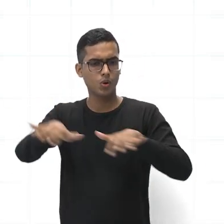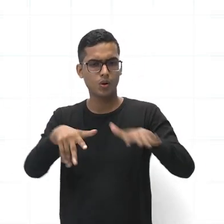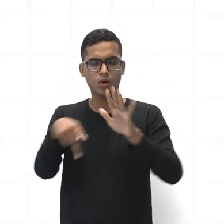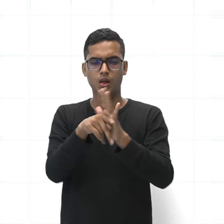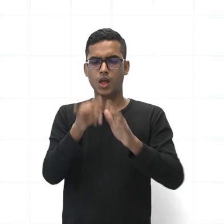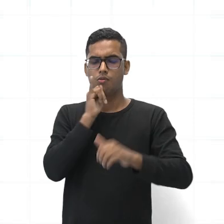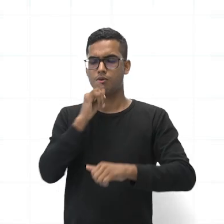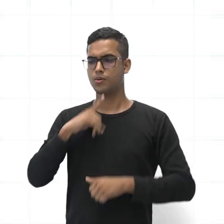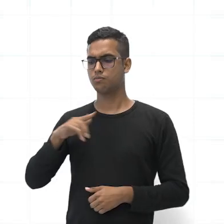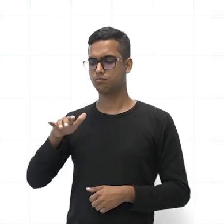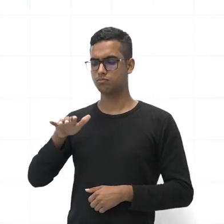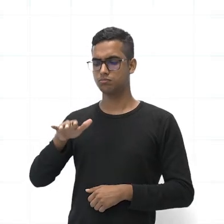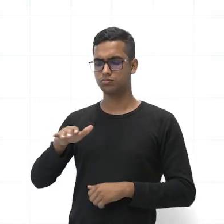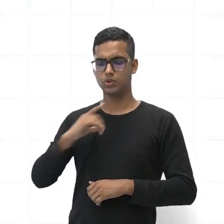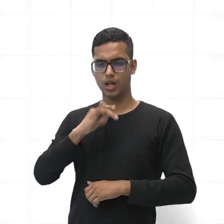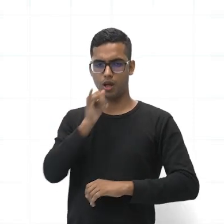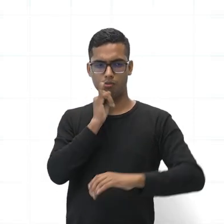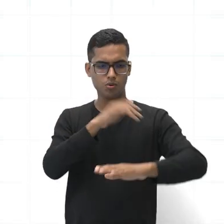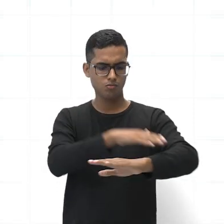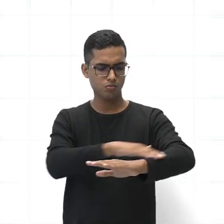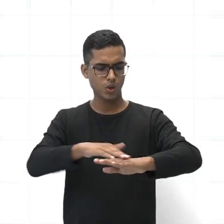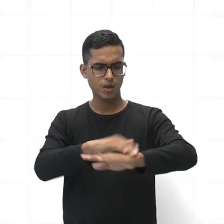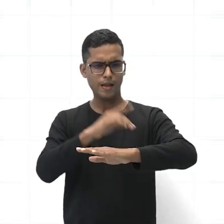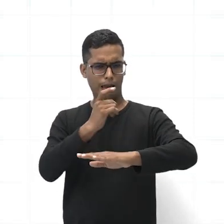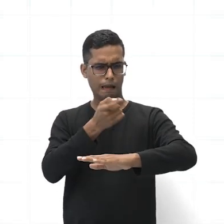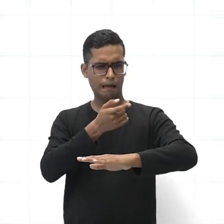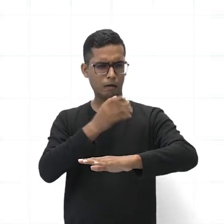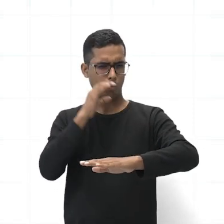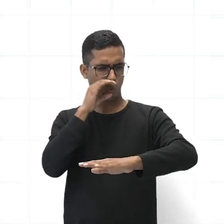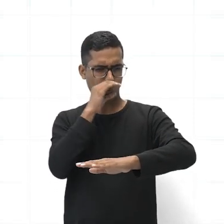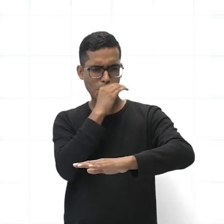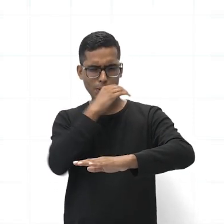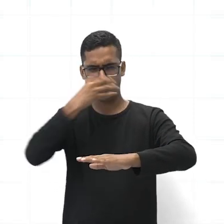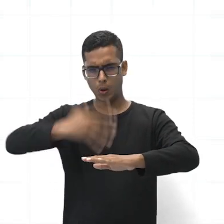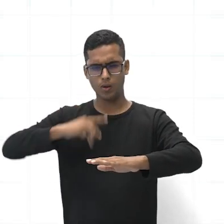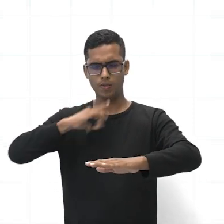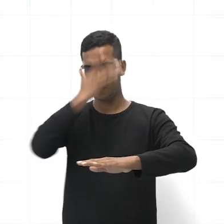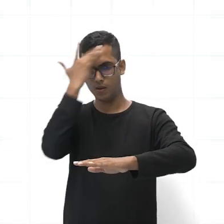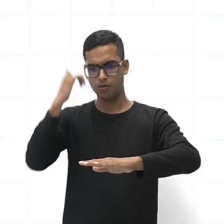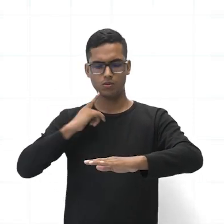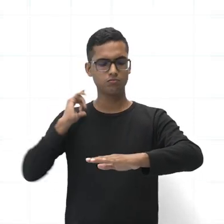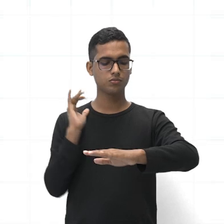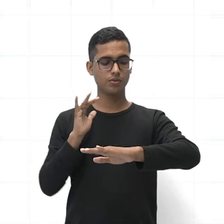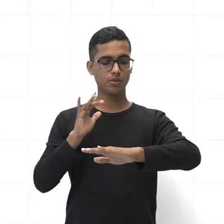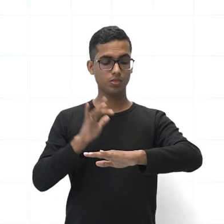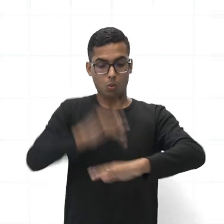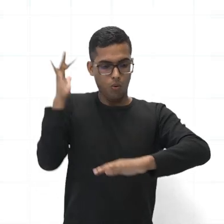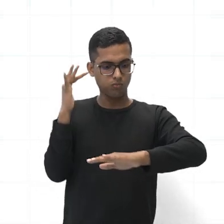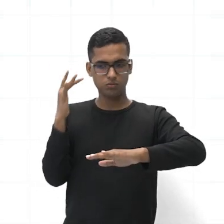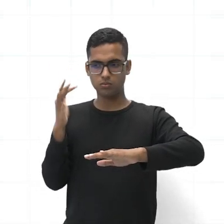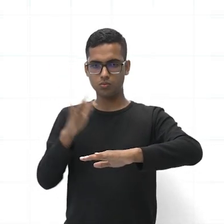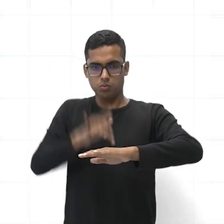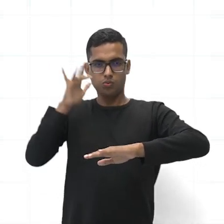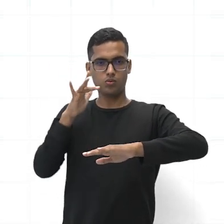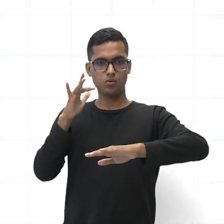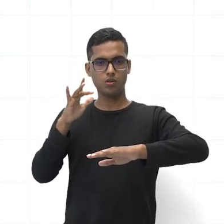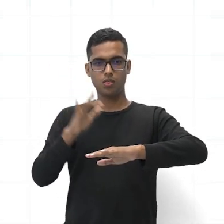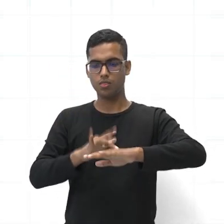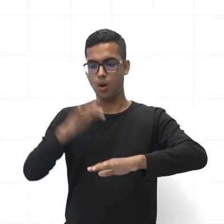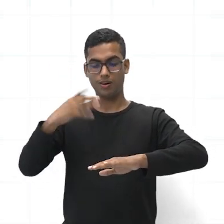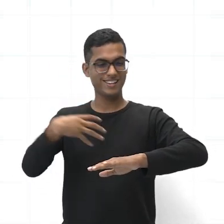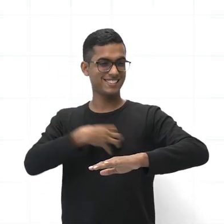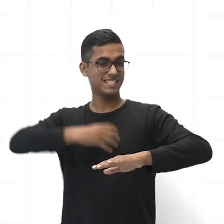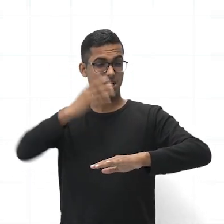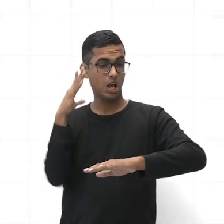mão ao tocar em algo quente. Essas respostas são mediadas pela medula espinhal e são cruciais